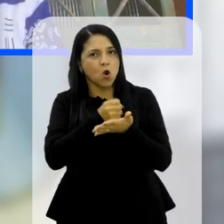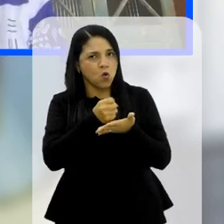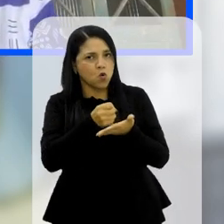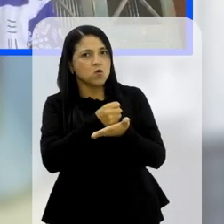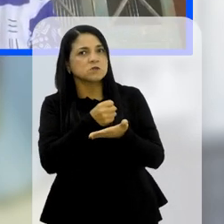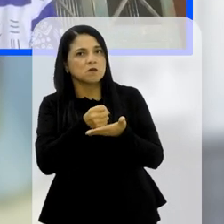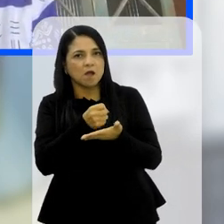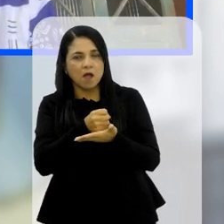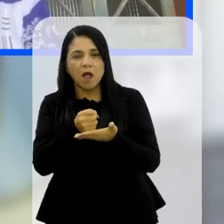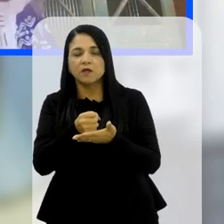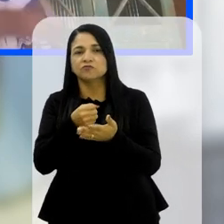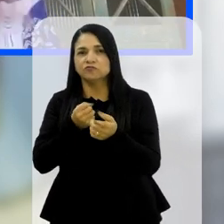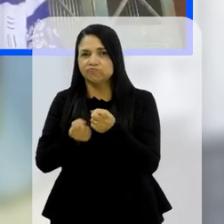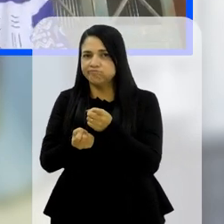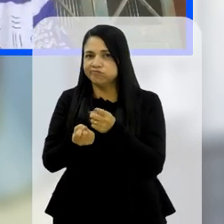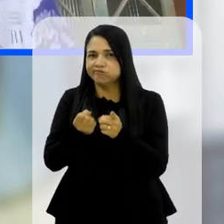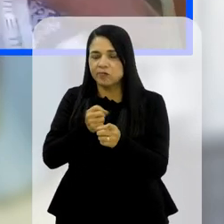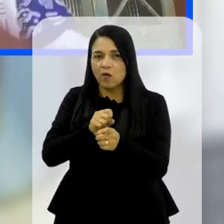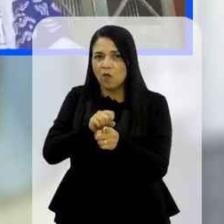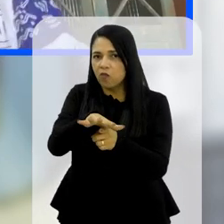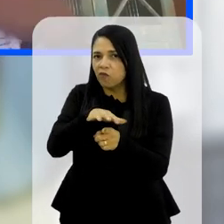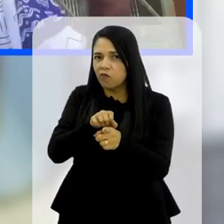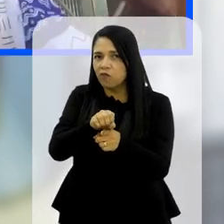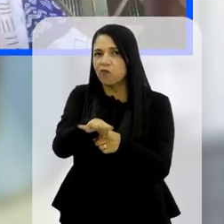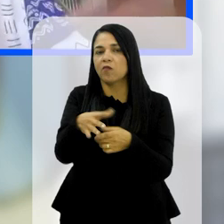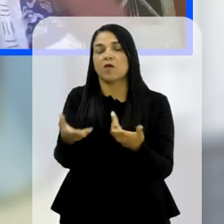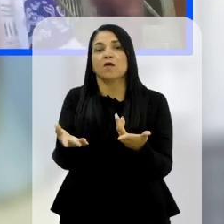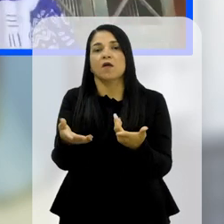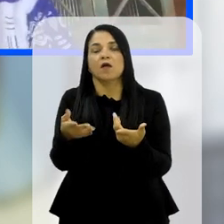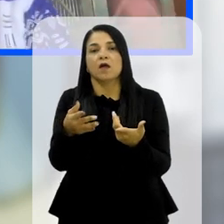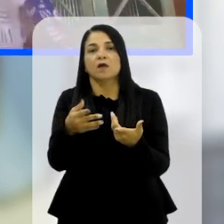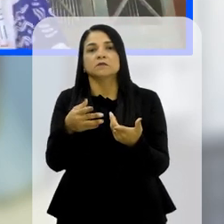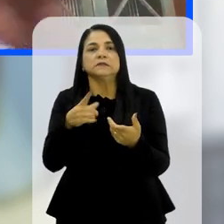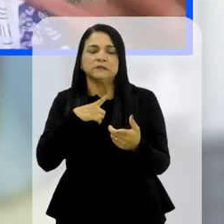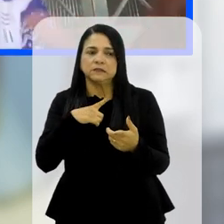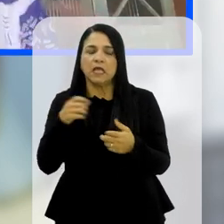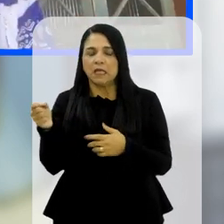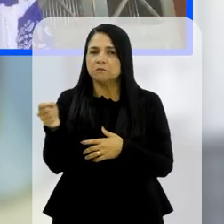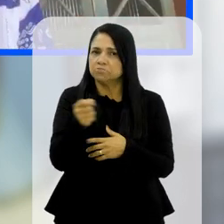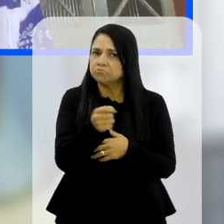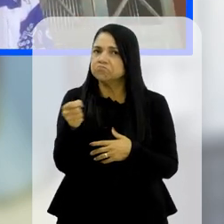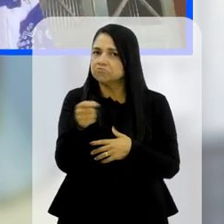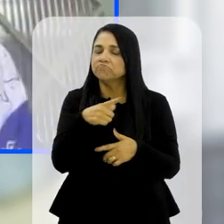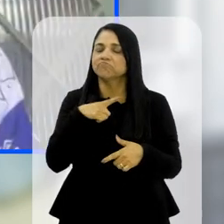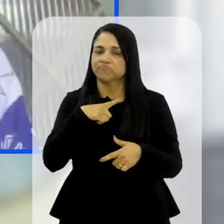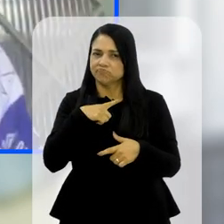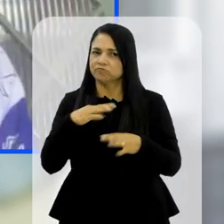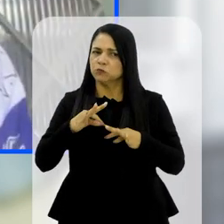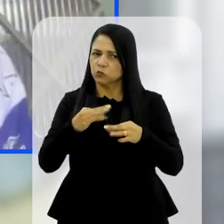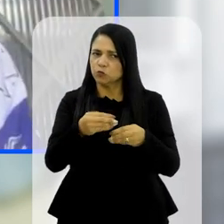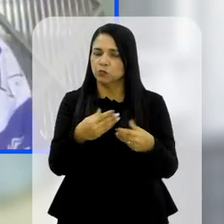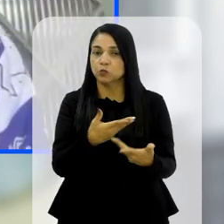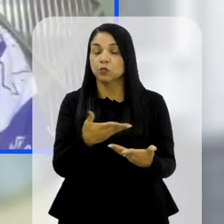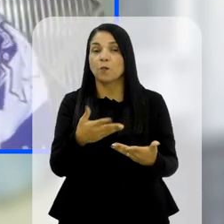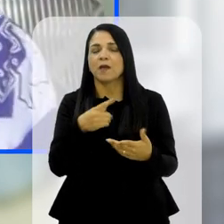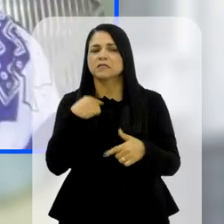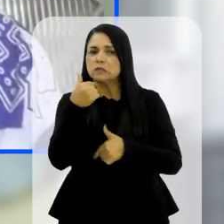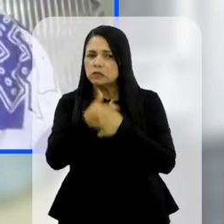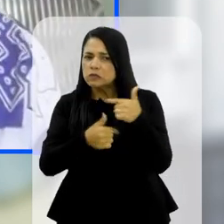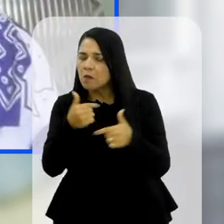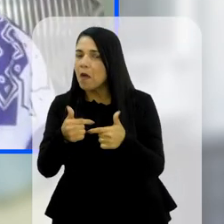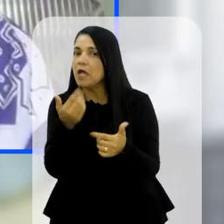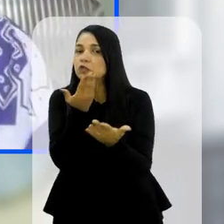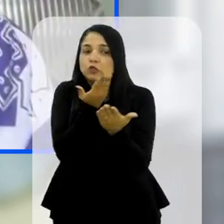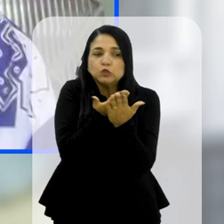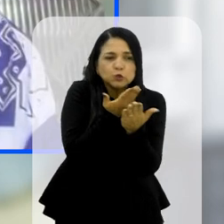bastante contratações aí de alguns influenciadores, que, enfim, nada contra, acho que tem mercado para todo mundo, mas eu acho que tem um